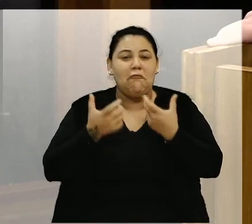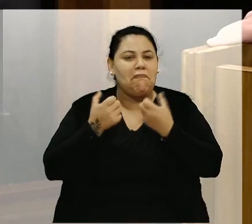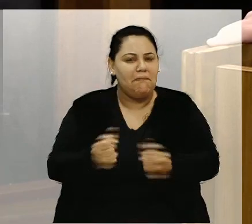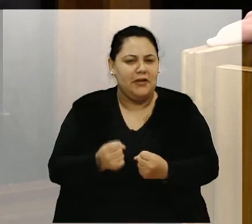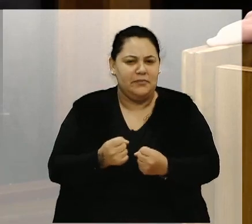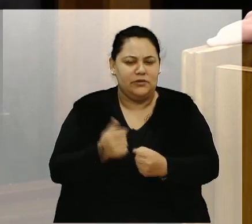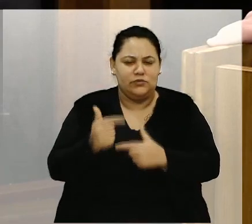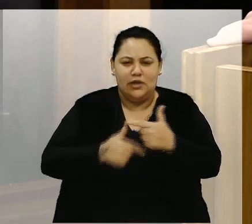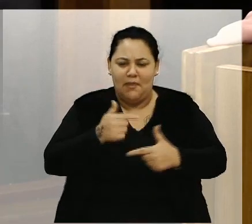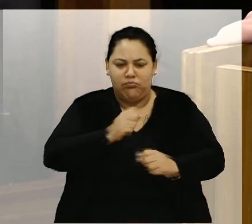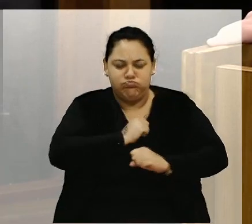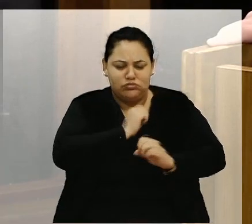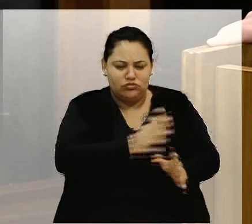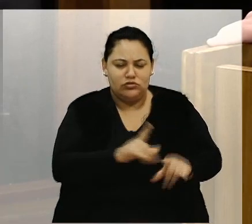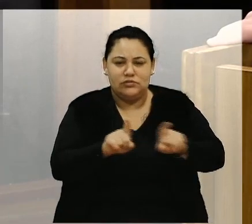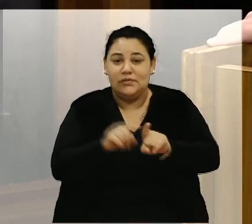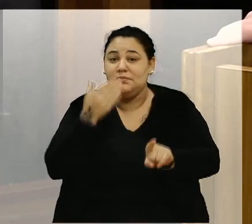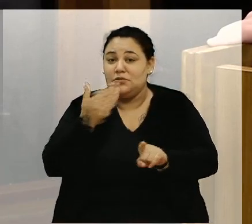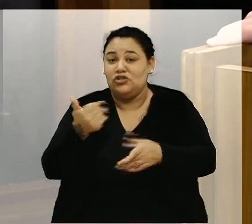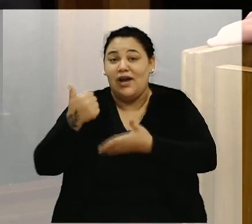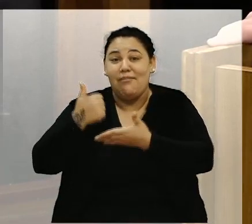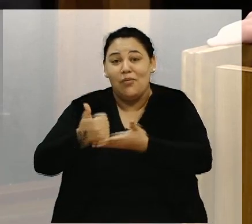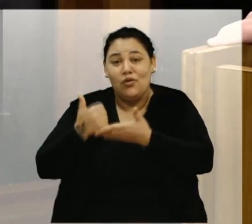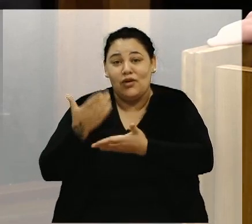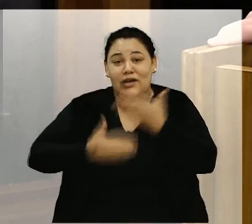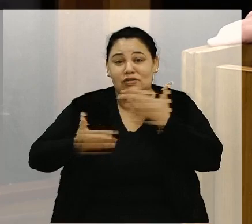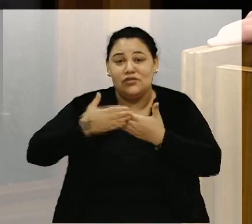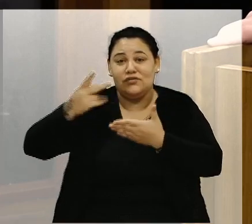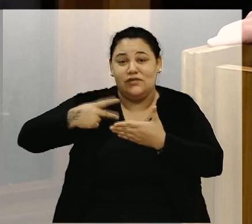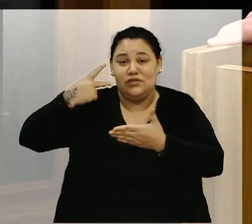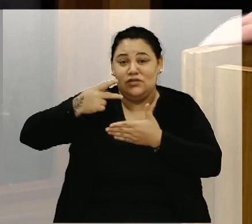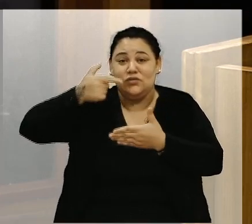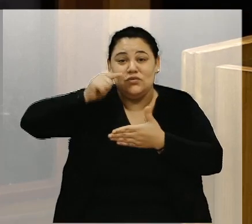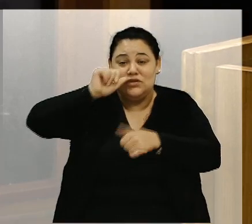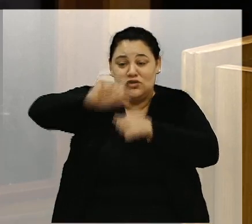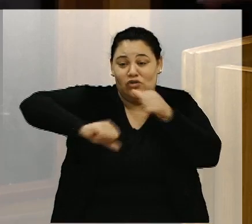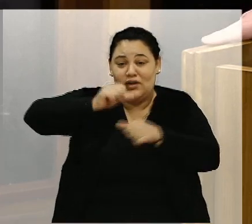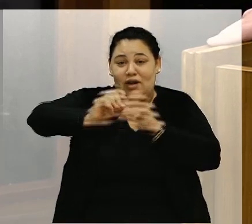ações e pediu o apoio aos vereadores para que a gente consiga alterar esse projeto de